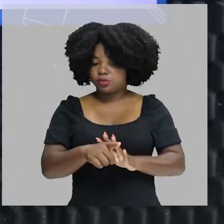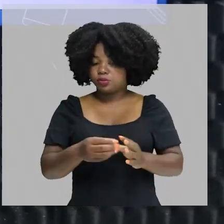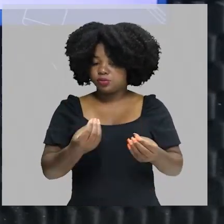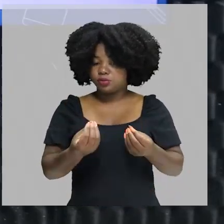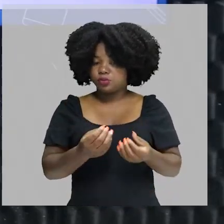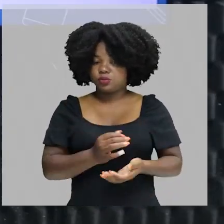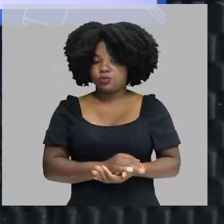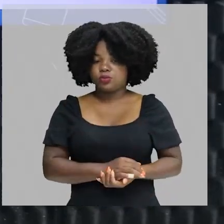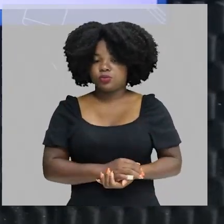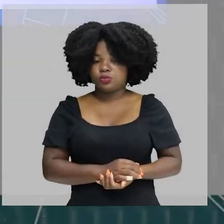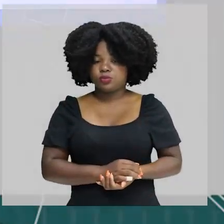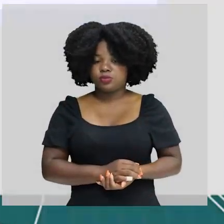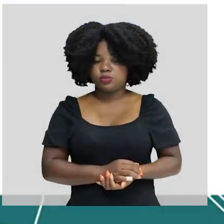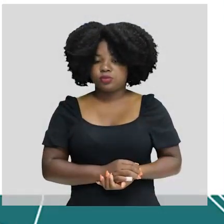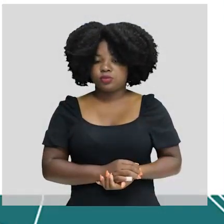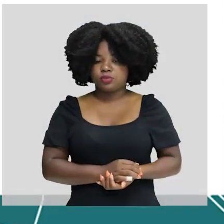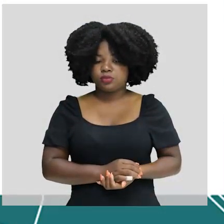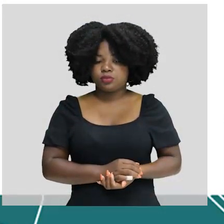lá.